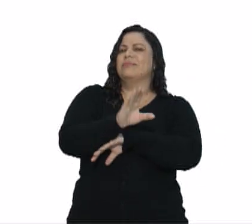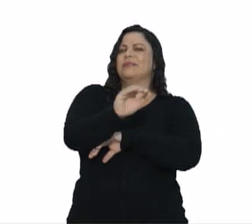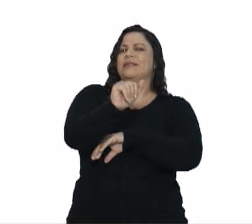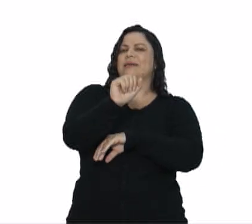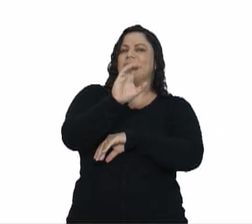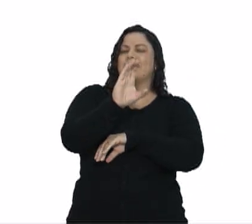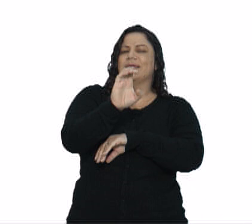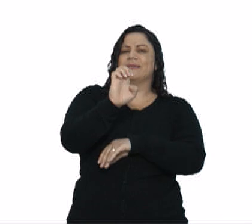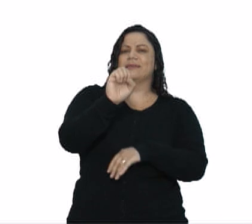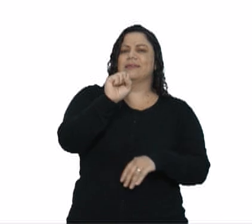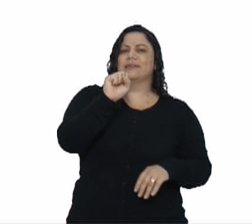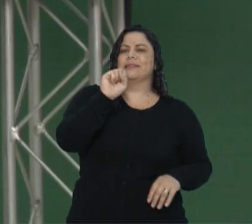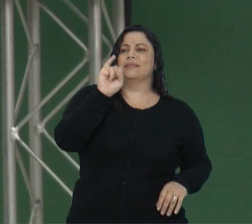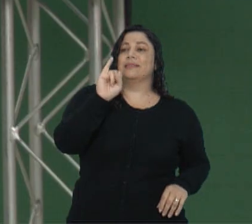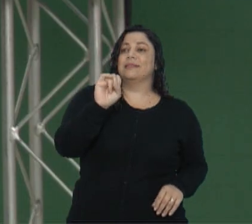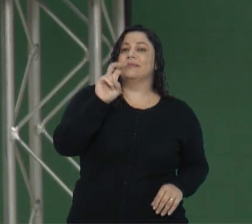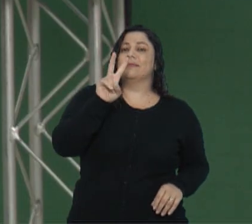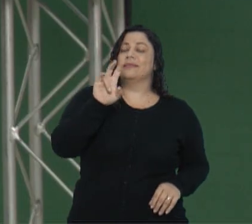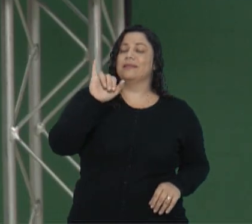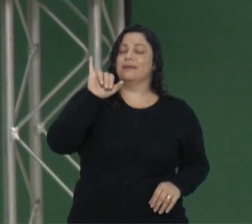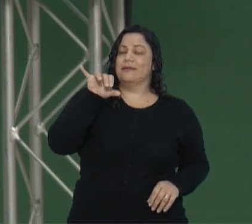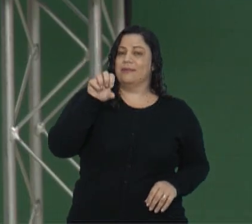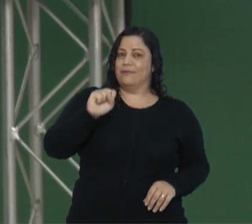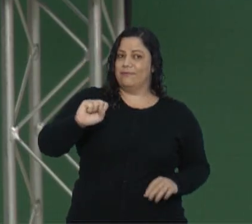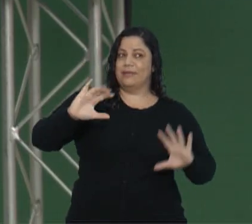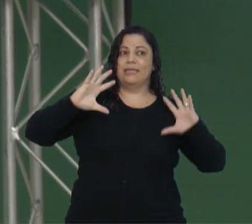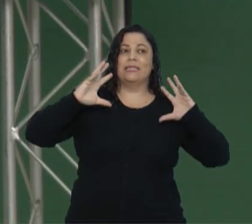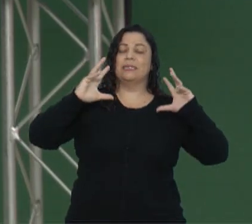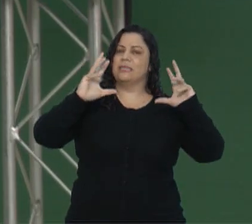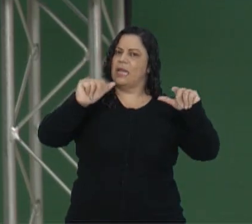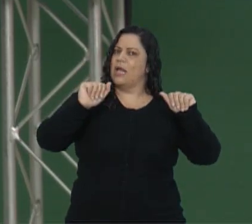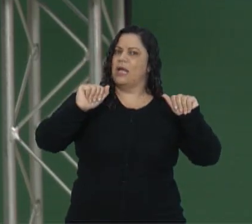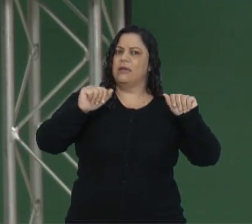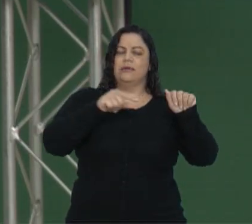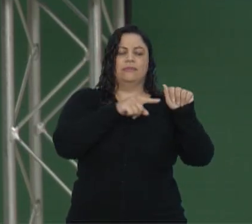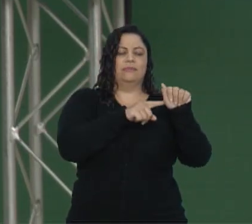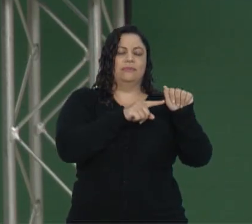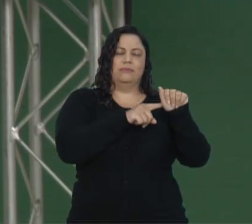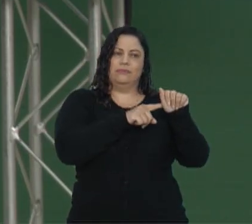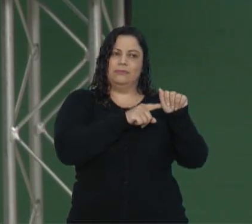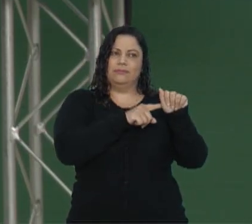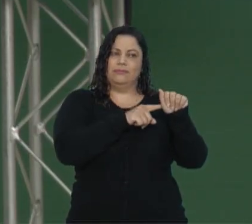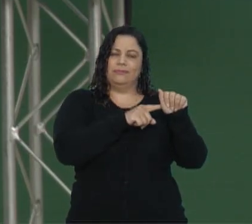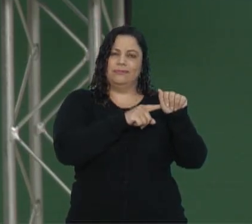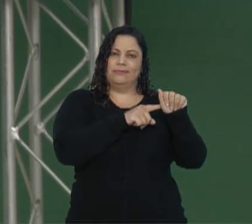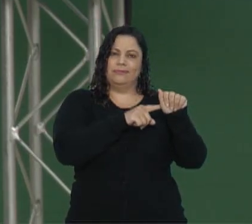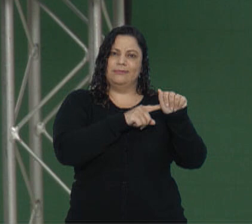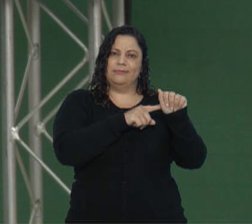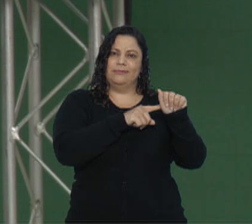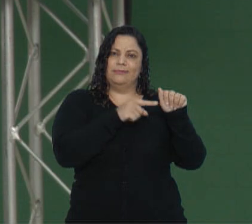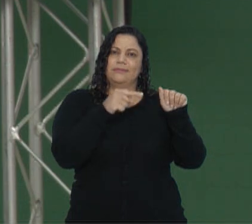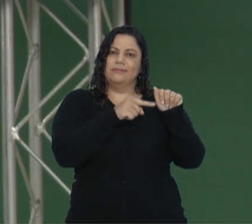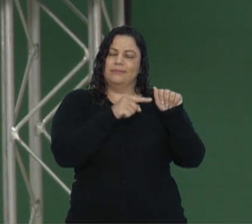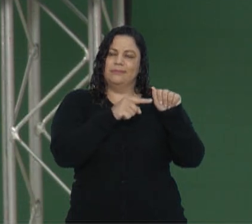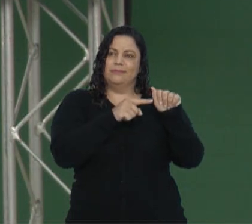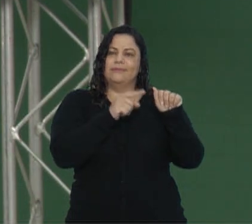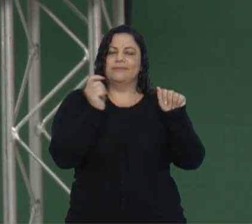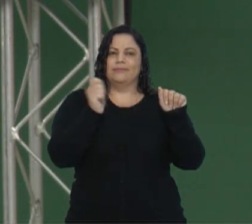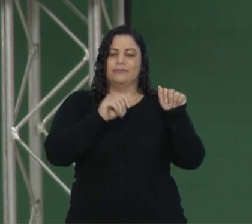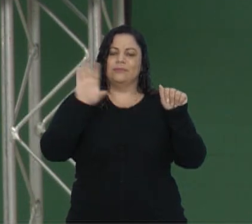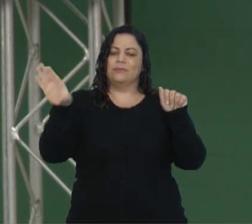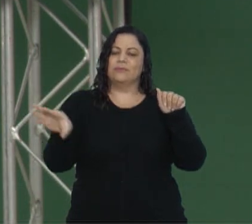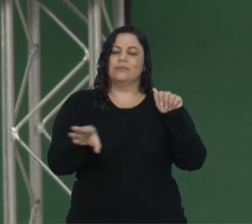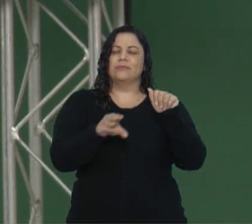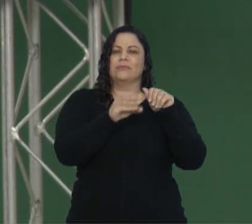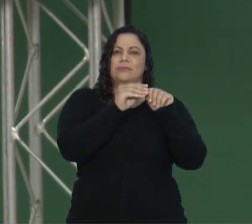então acessíveis a todos. Então, o acessível ele sempre vem aí com a ideia de um